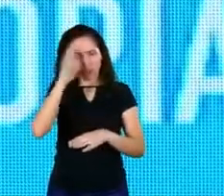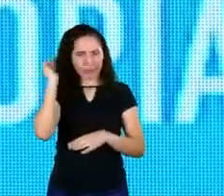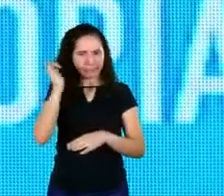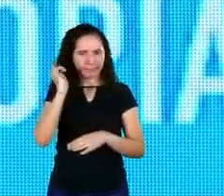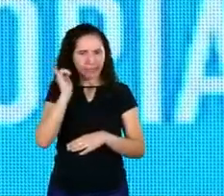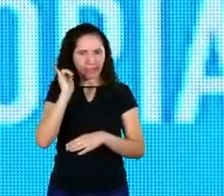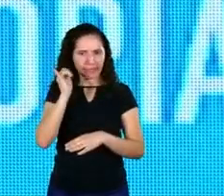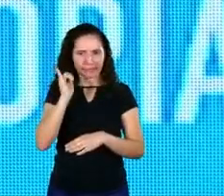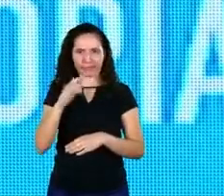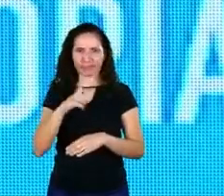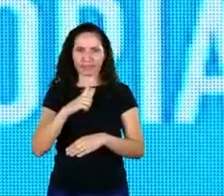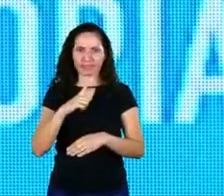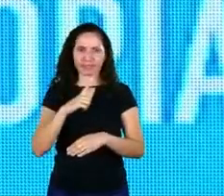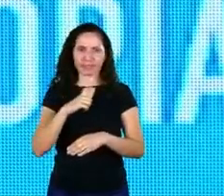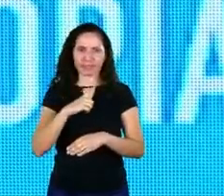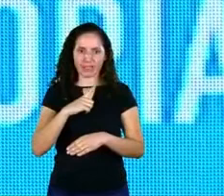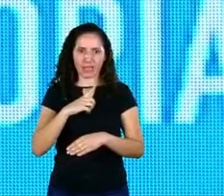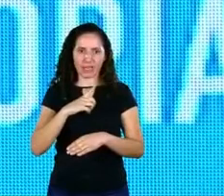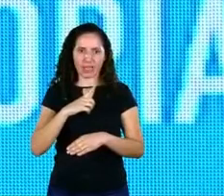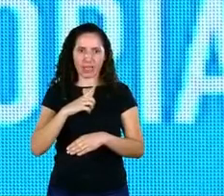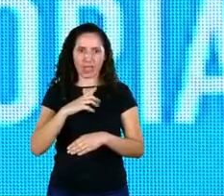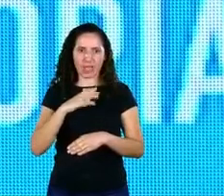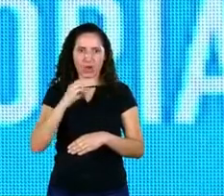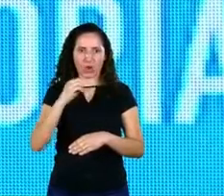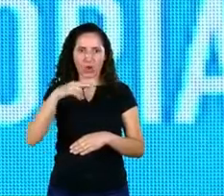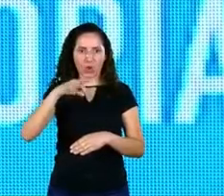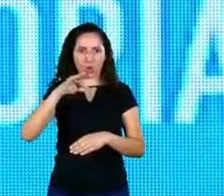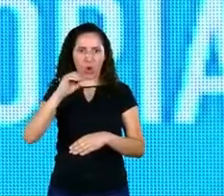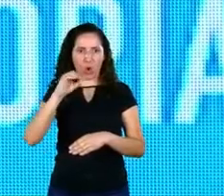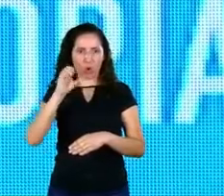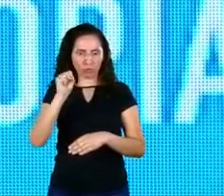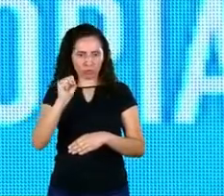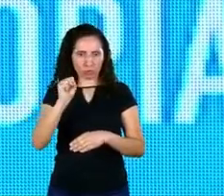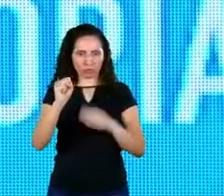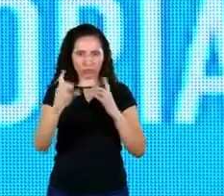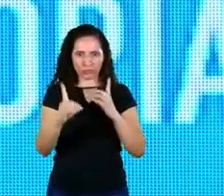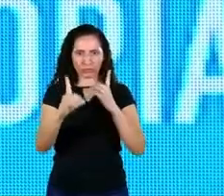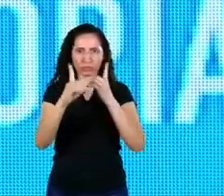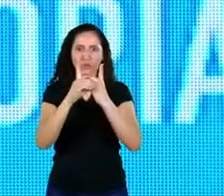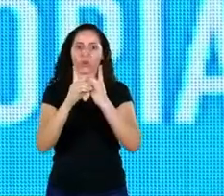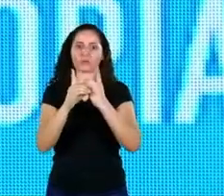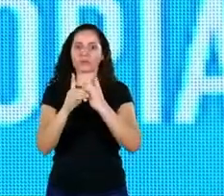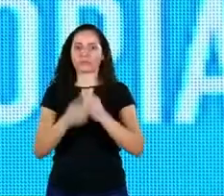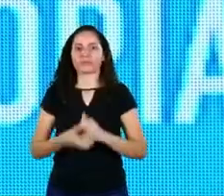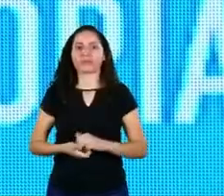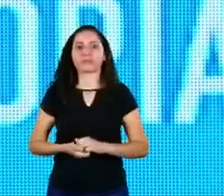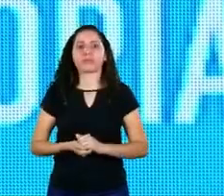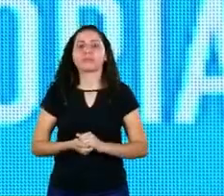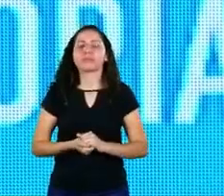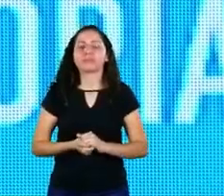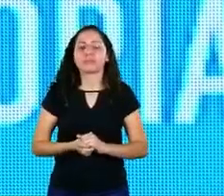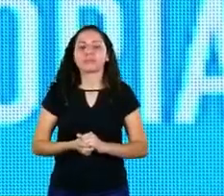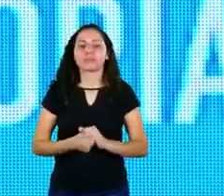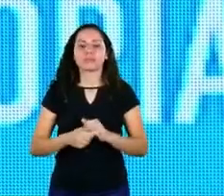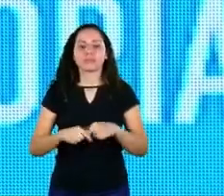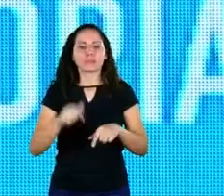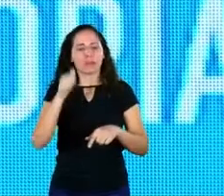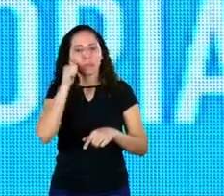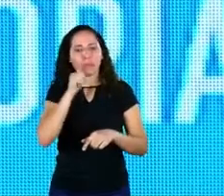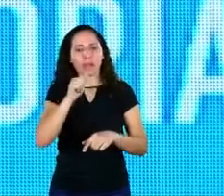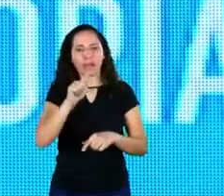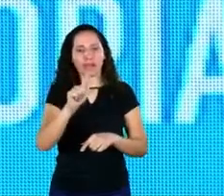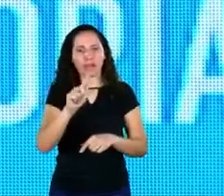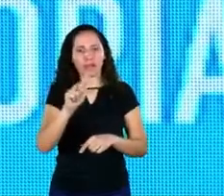só, nós vamos ter Entre Contos, um encontro com a Graziella Gitarânia e também a